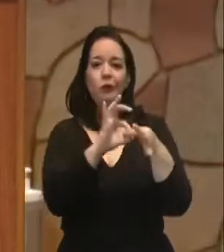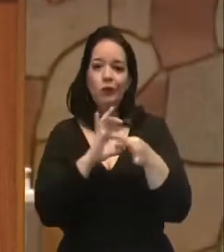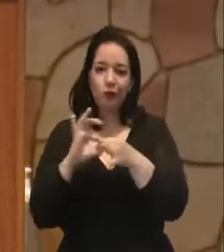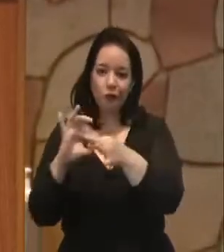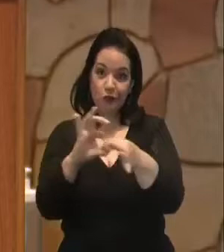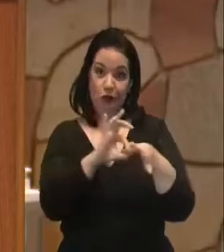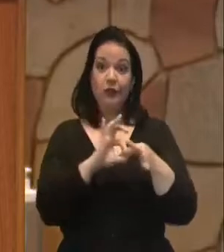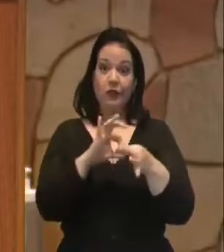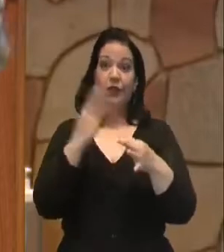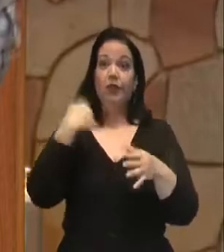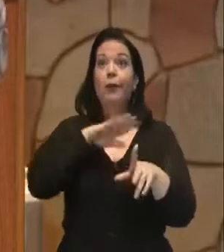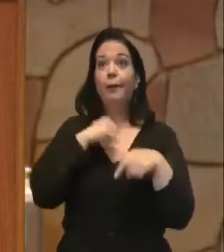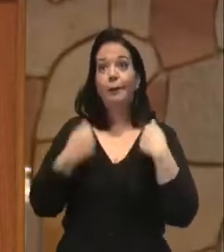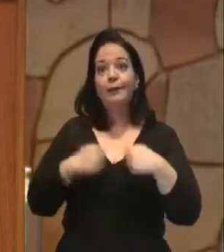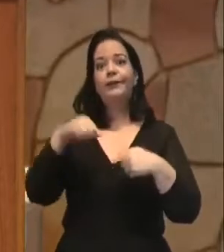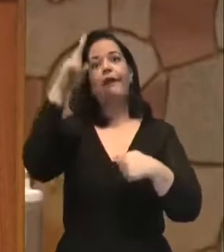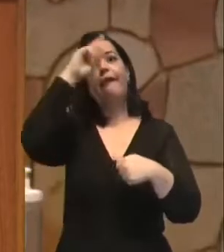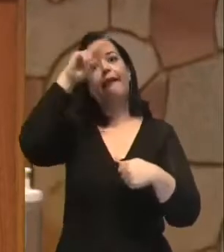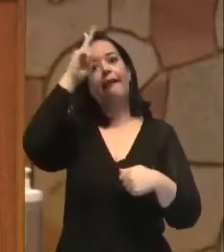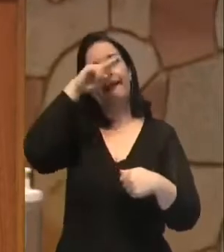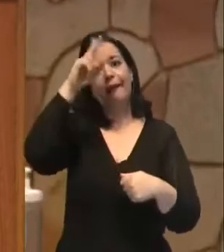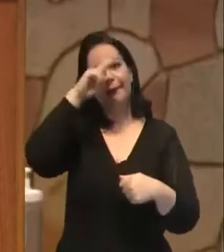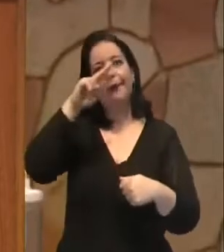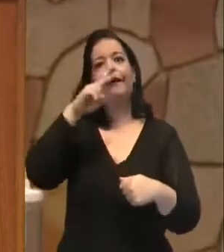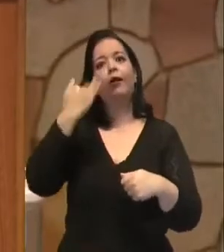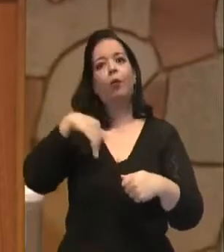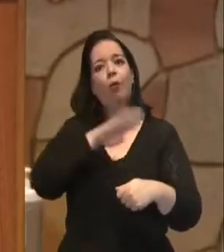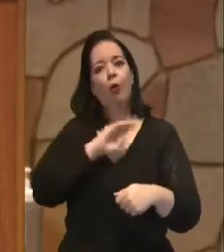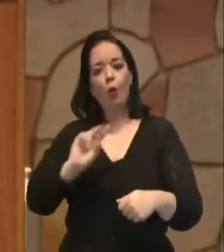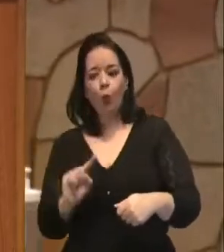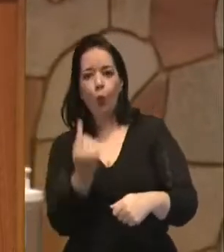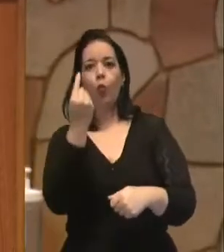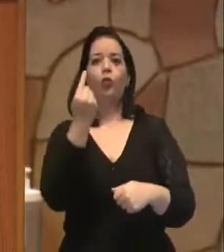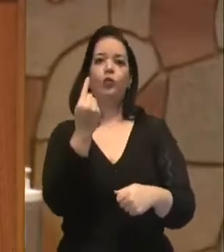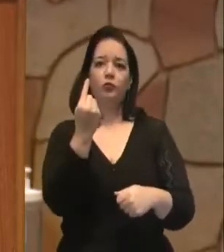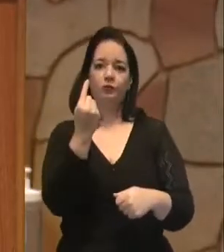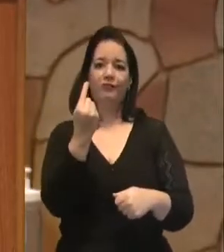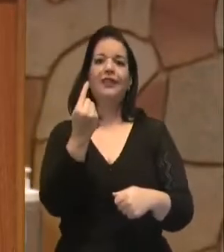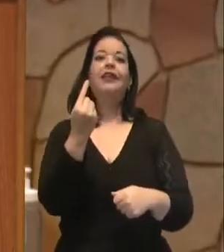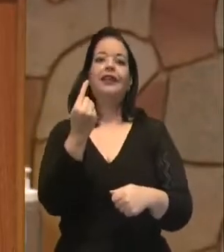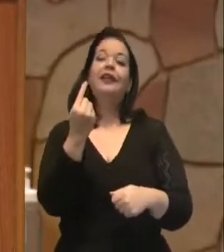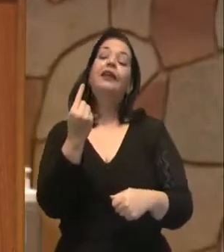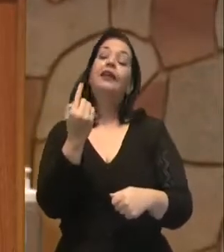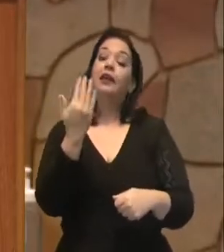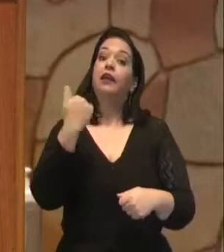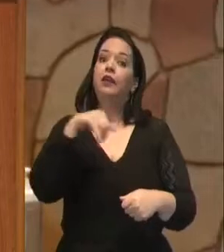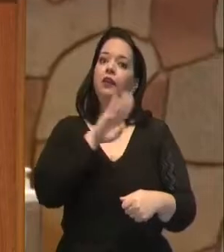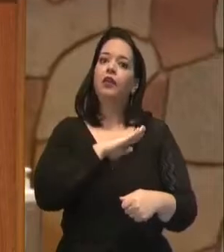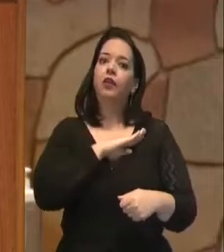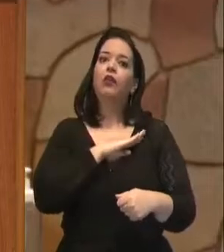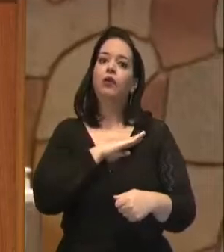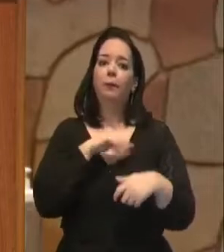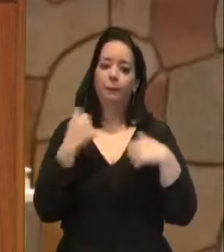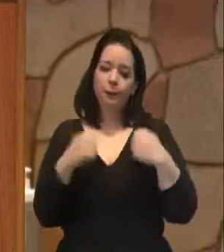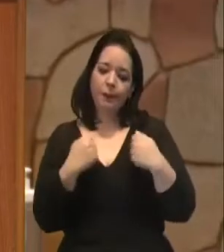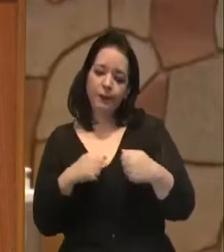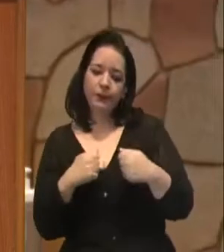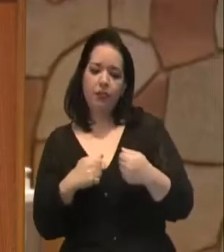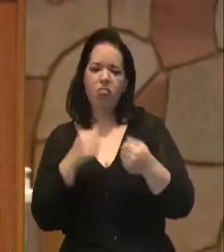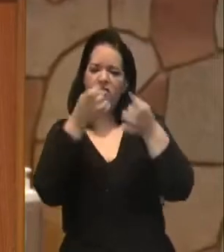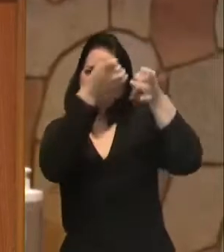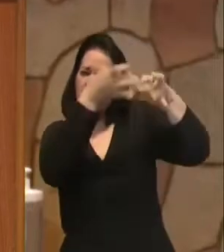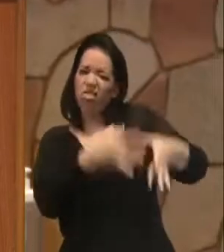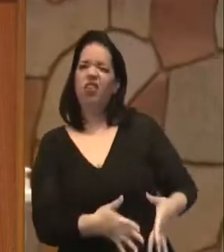nossas diferenças, isso deve aparar as nossas arestas, isso deve guiar as nossas ações e os